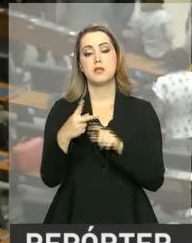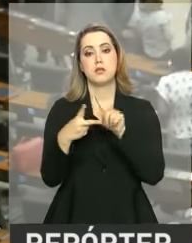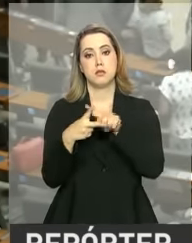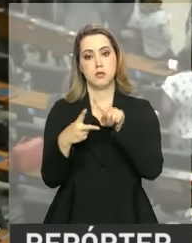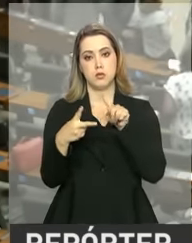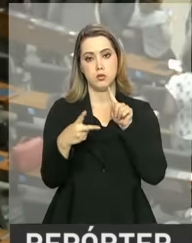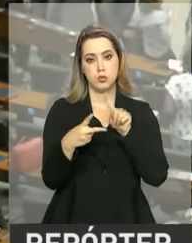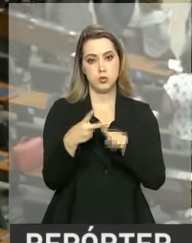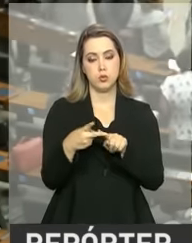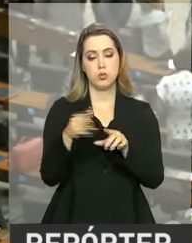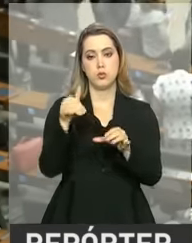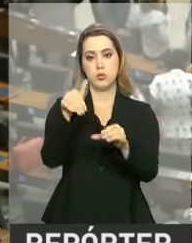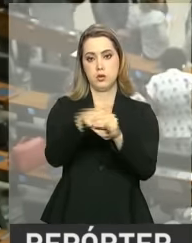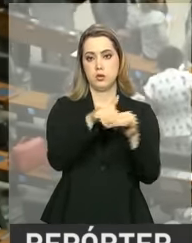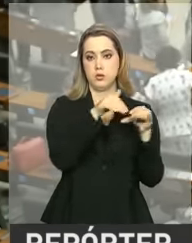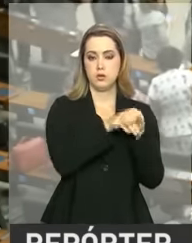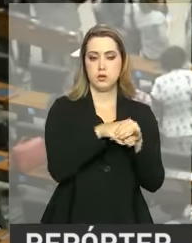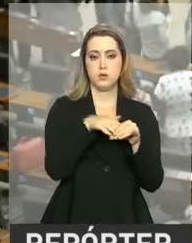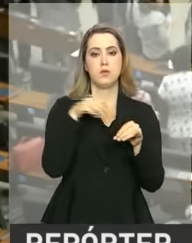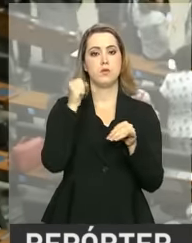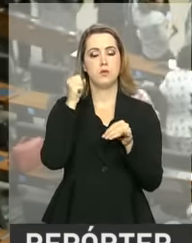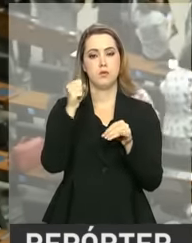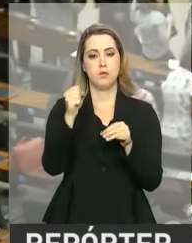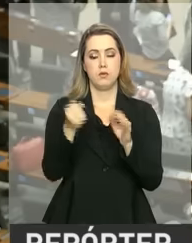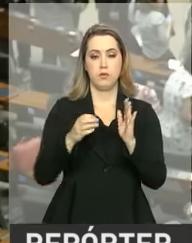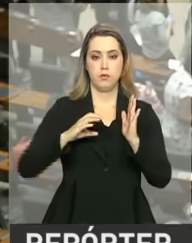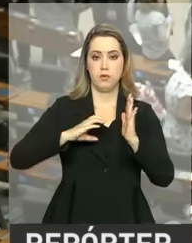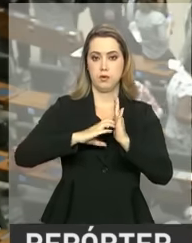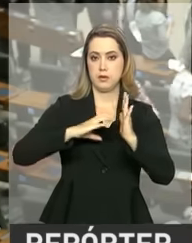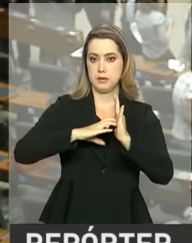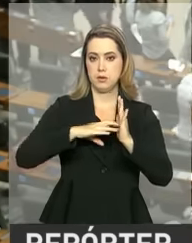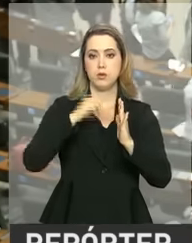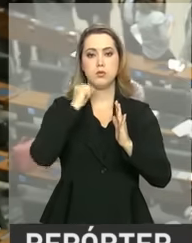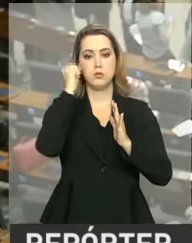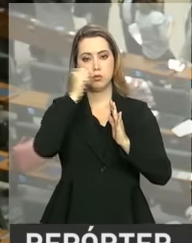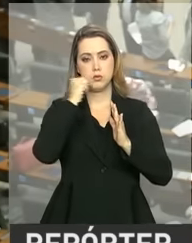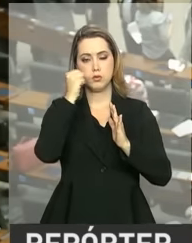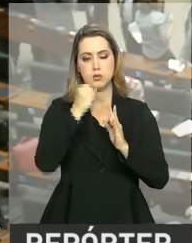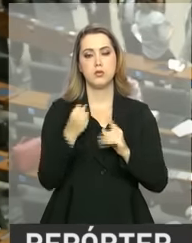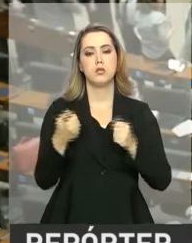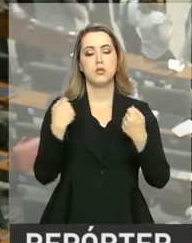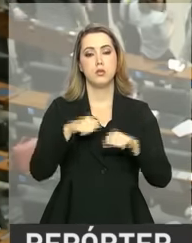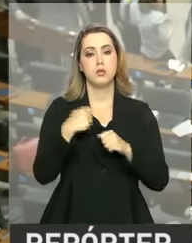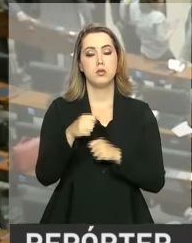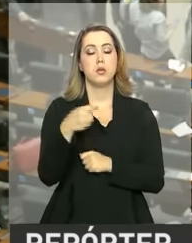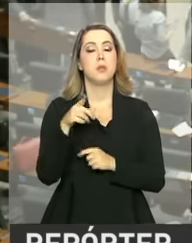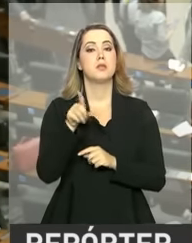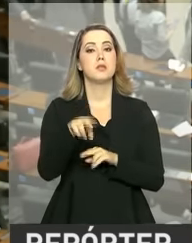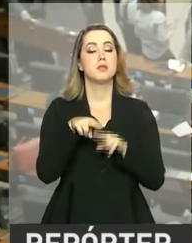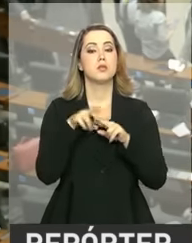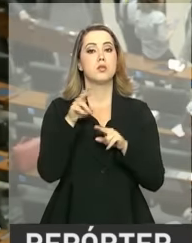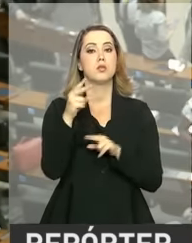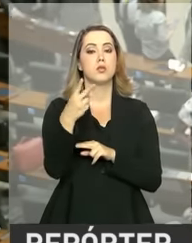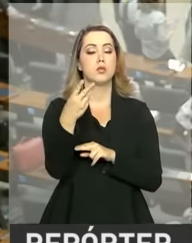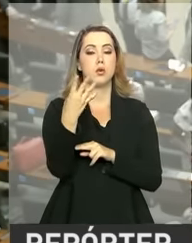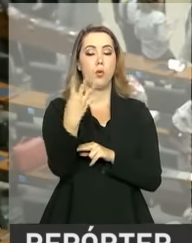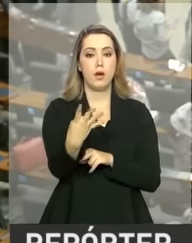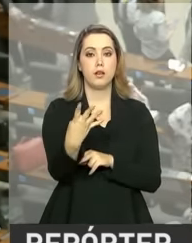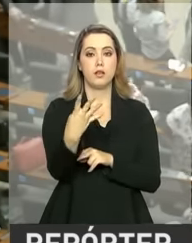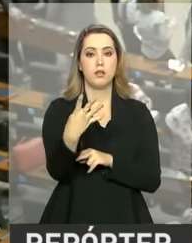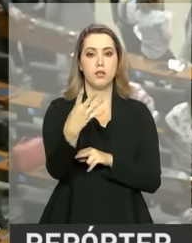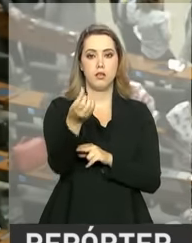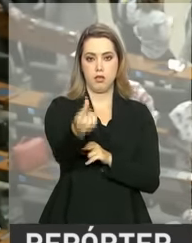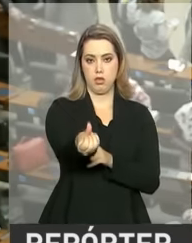são necessários dois turnos de votação. Em cada um desses turnos, são necessários os votos favoráveis de pelo menos